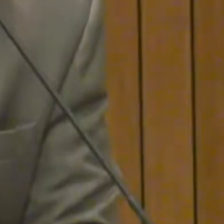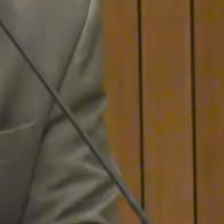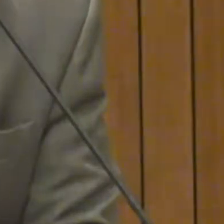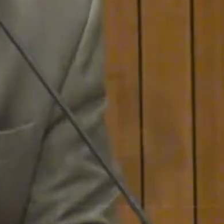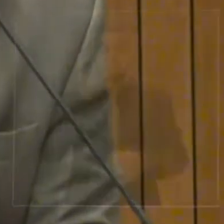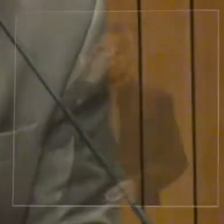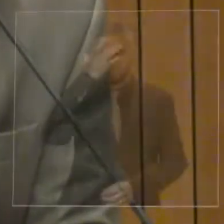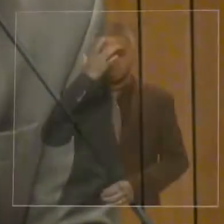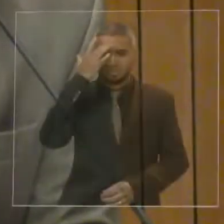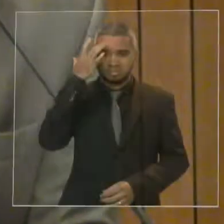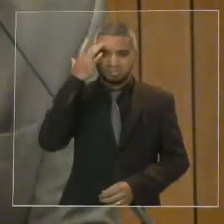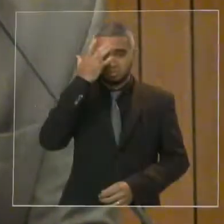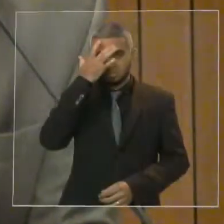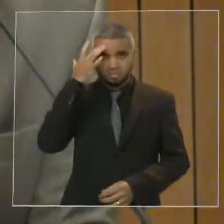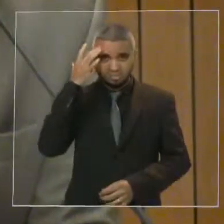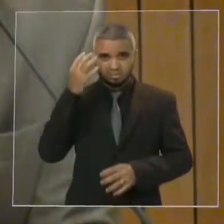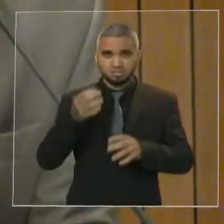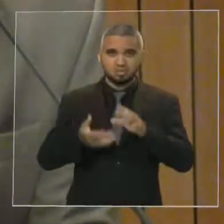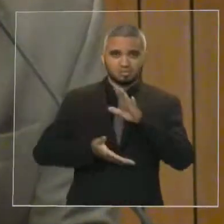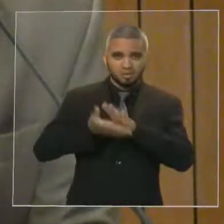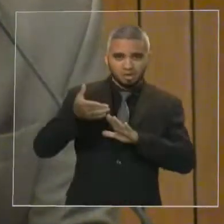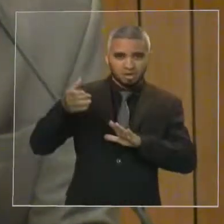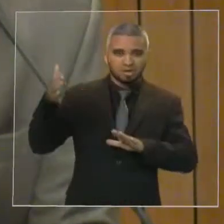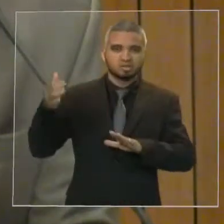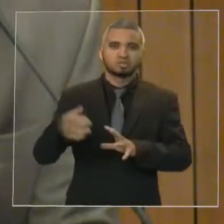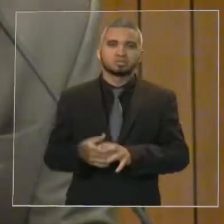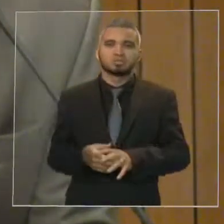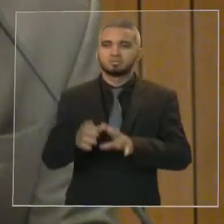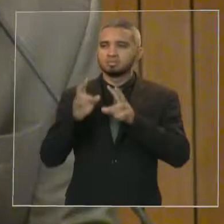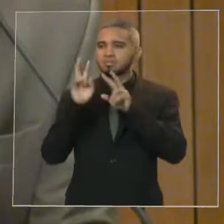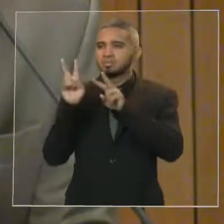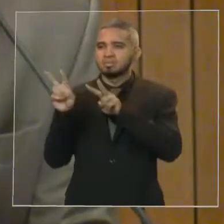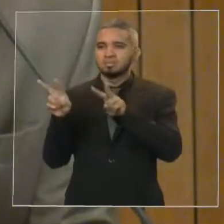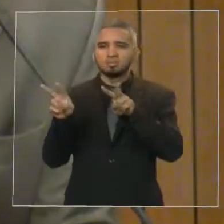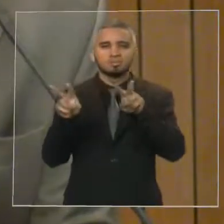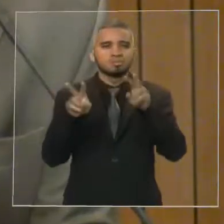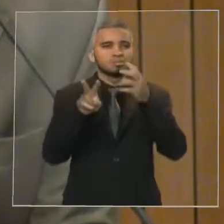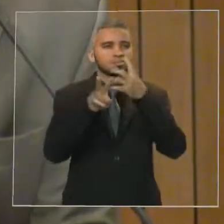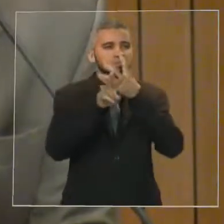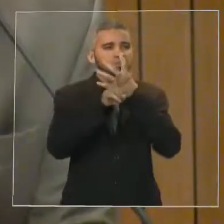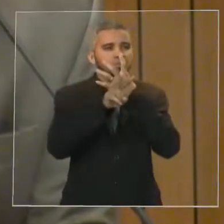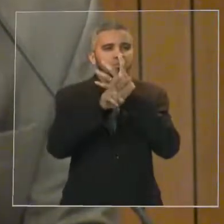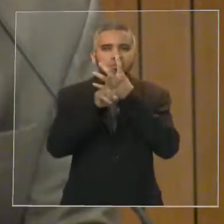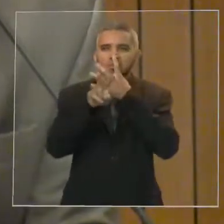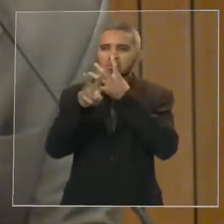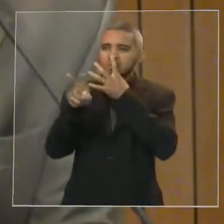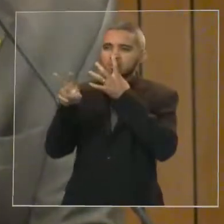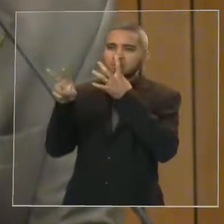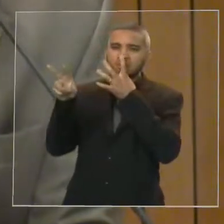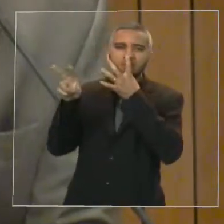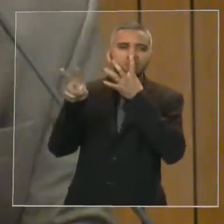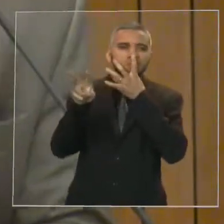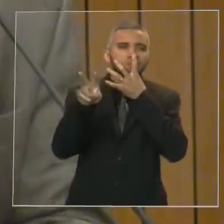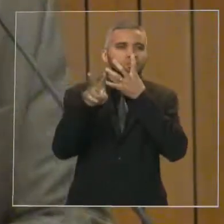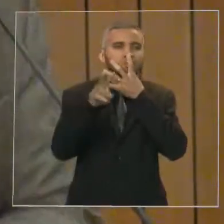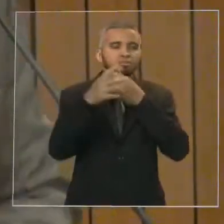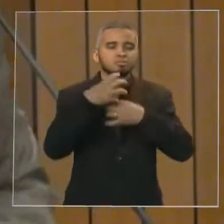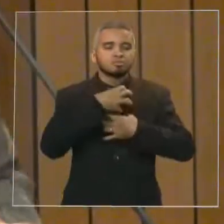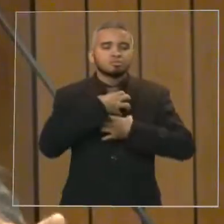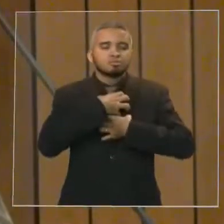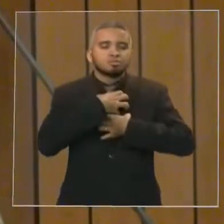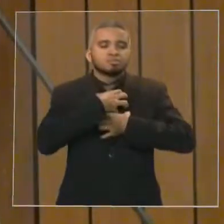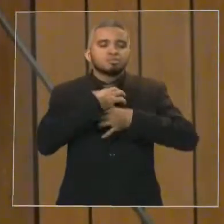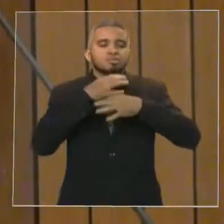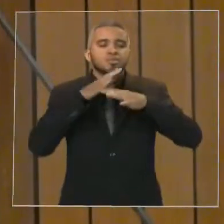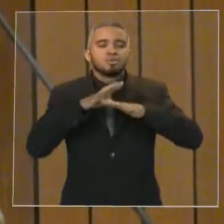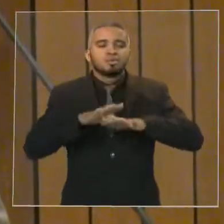campos da Baixada Maranhense. E desde a legislatura passada, nesta casa, deputado Edivaldo, nós tínhamos